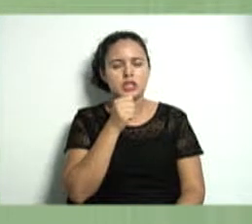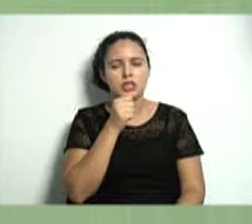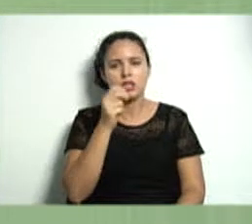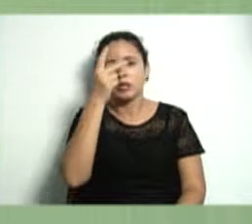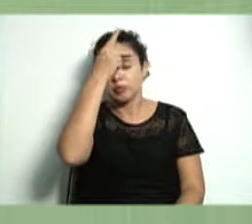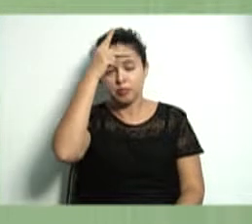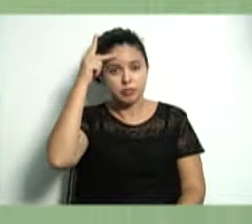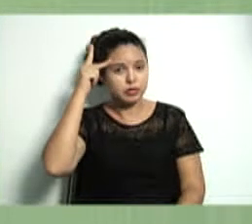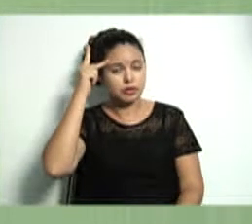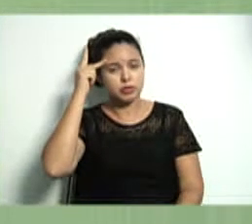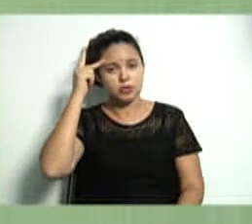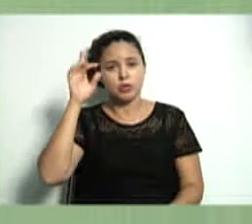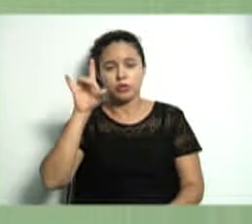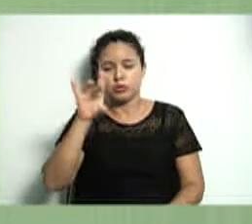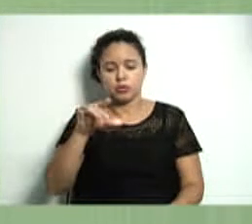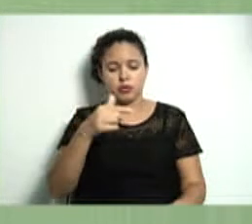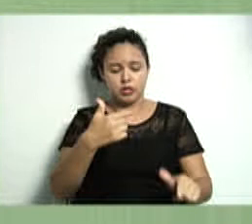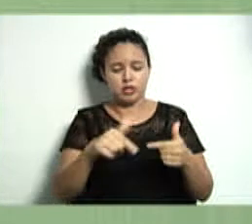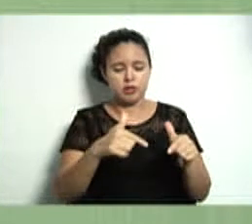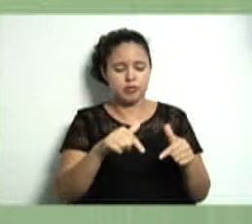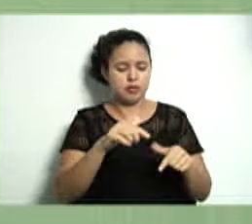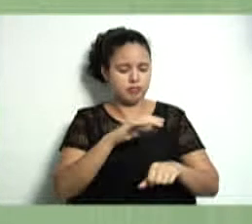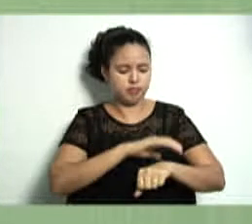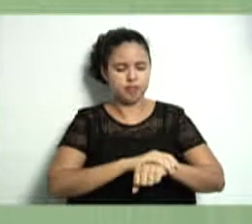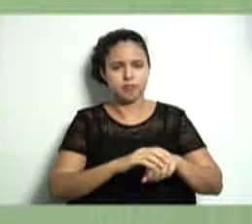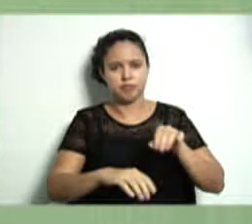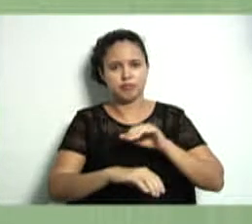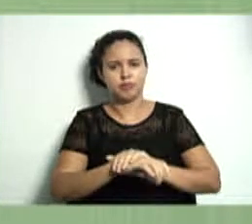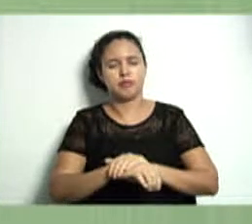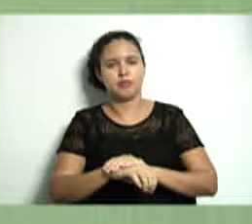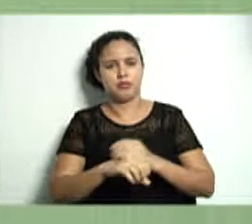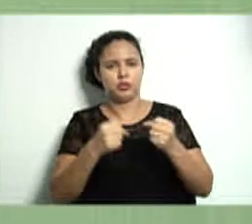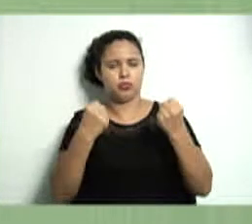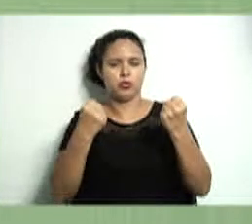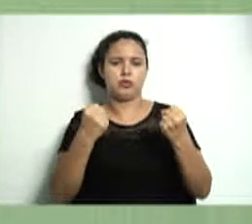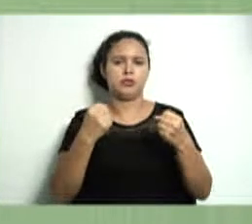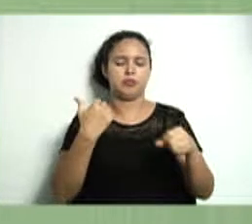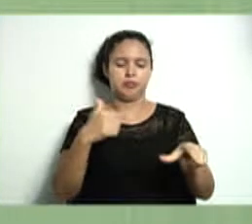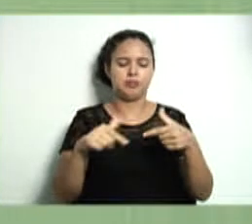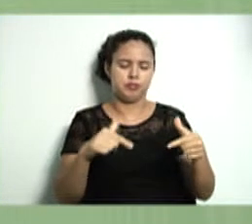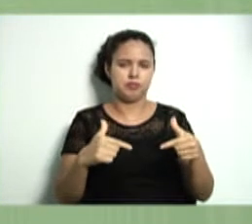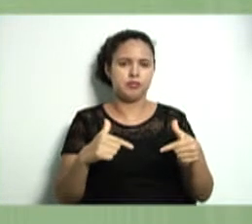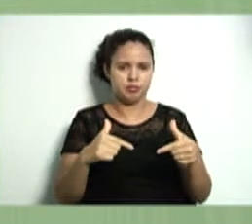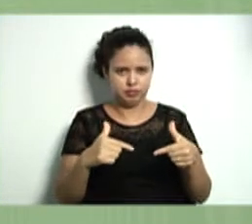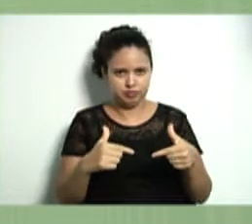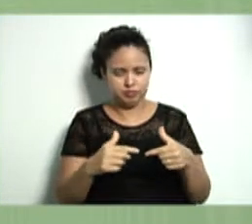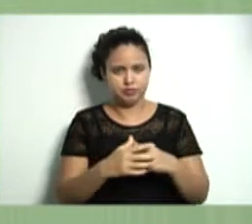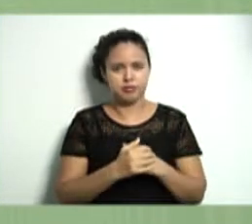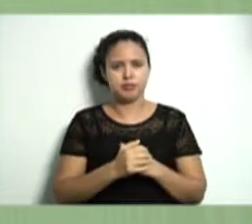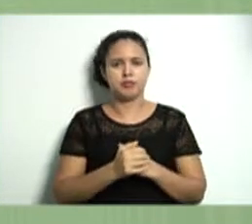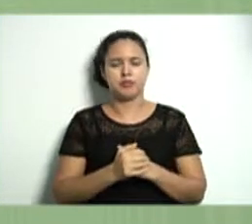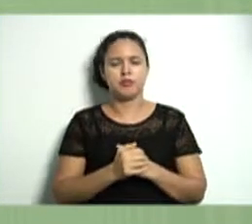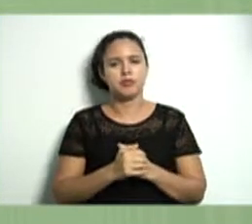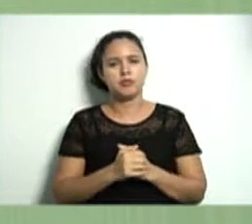apenas com o seu trabalho, com a sua força de trabalho.